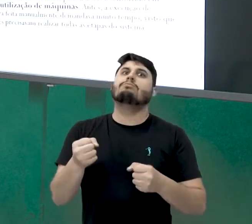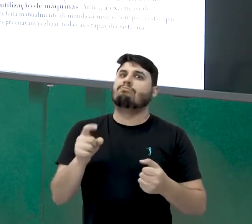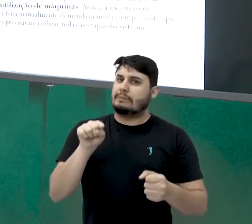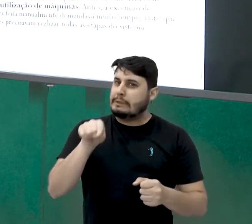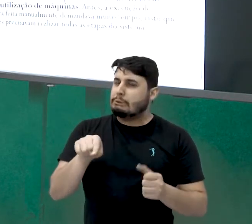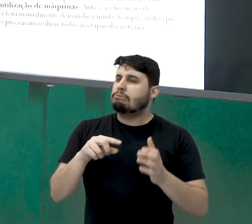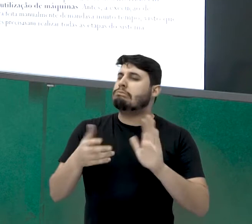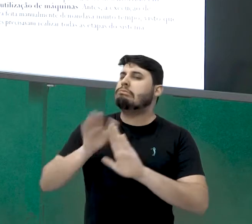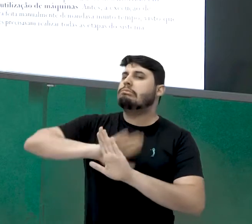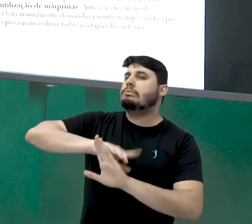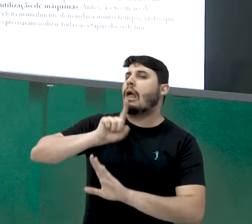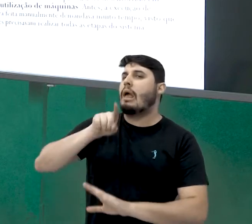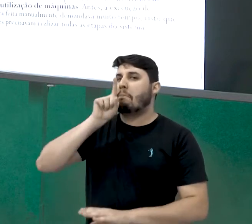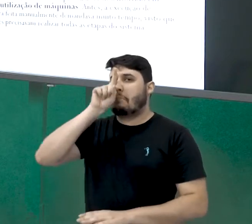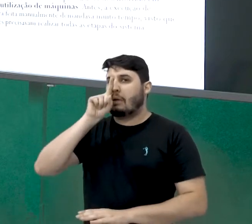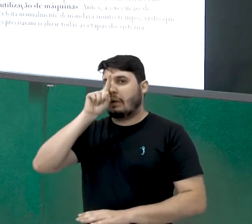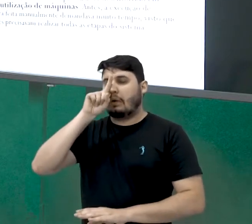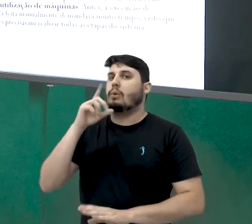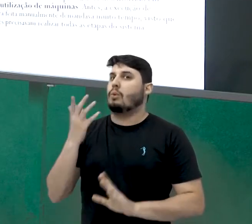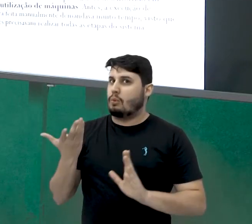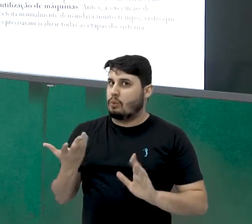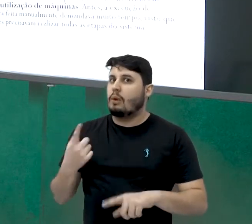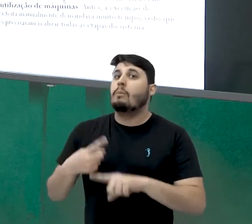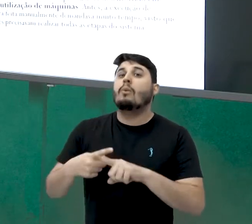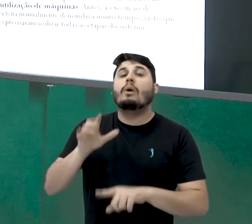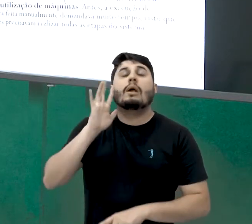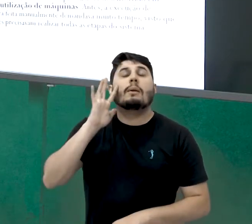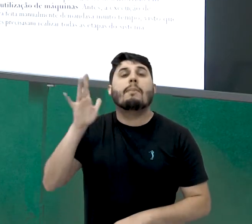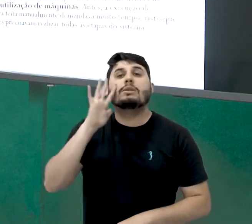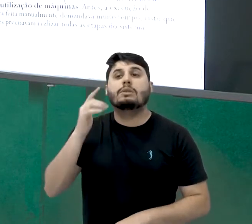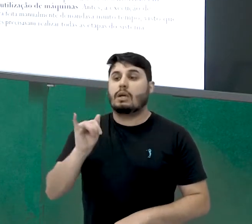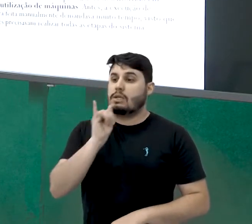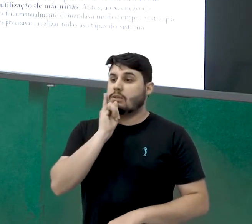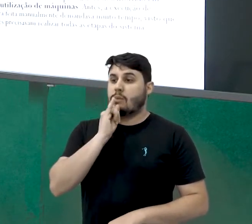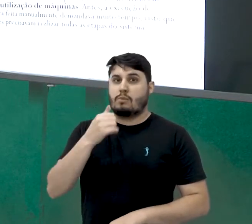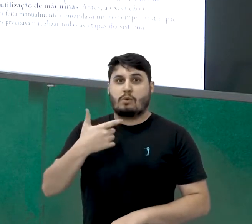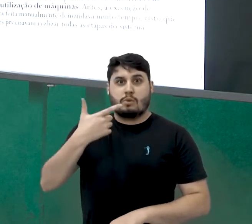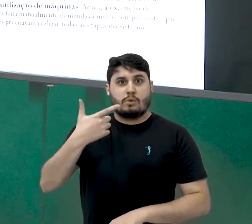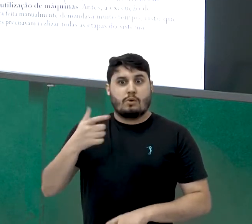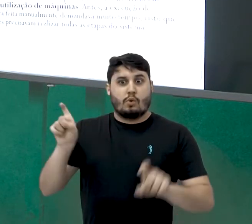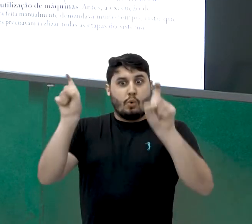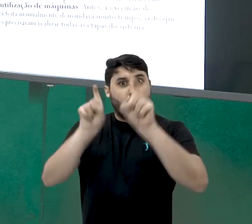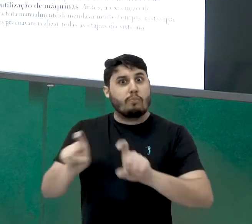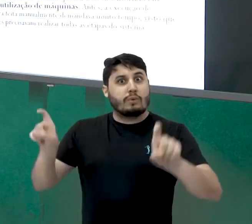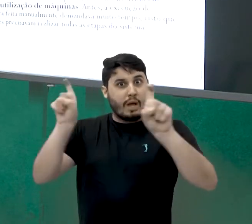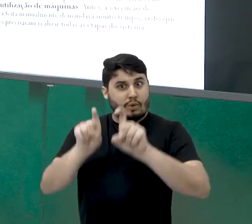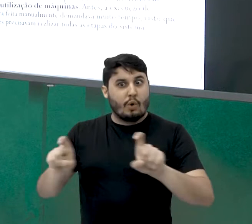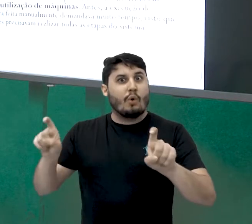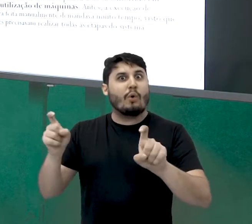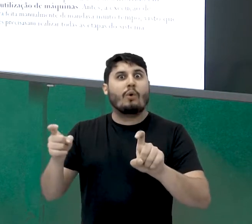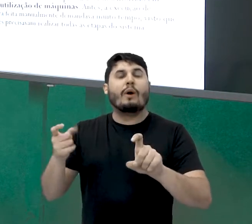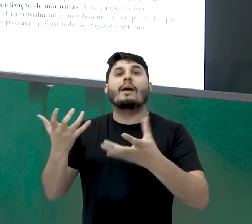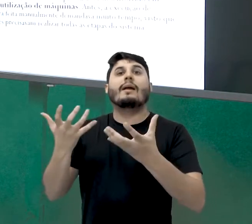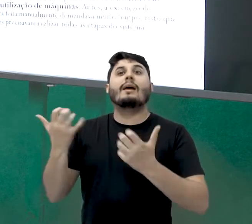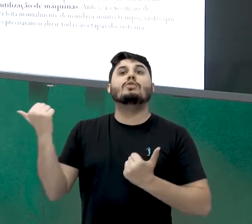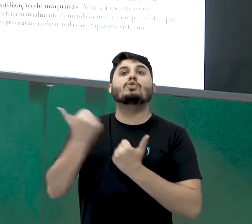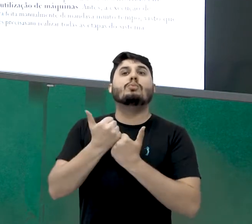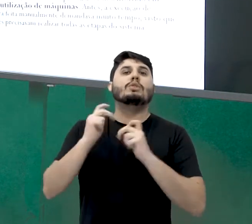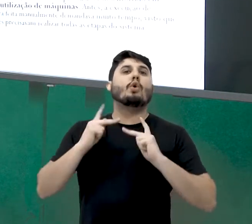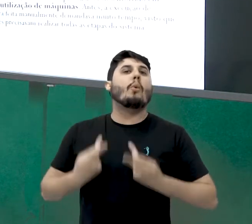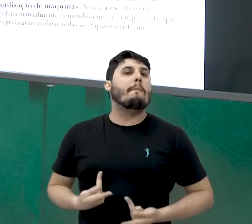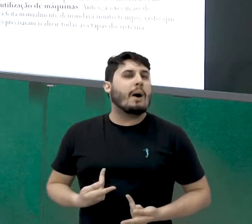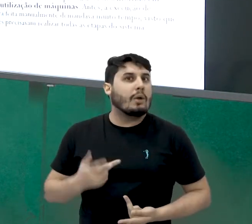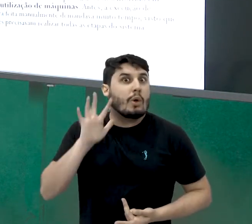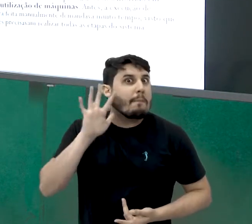pouco futurístico, mas é um grande perigo, porque vai que o computador identifica que o mal da humanidade é o ser humano. Como nesses